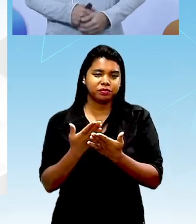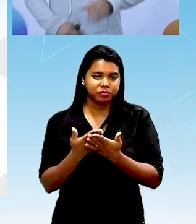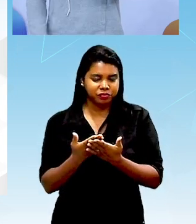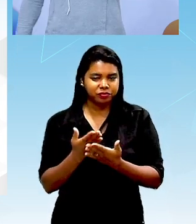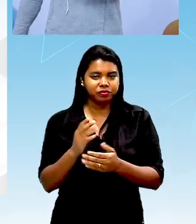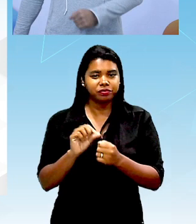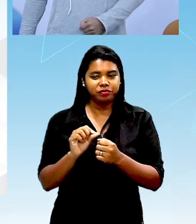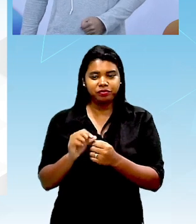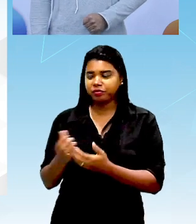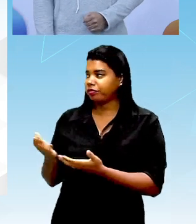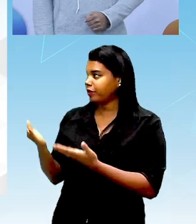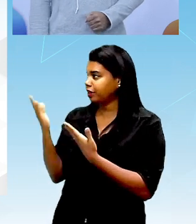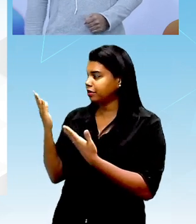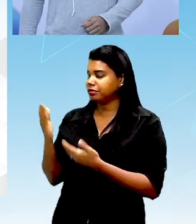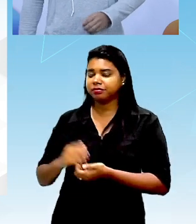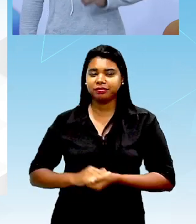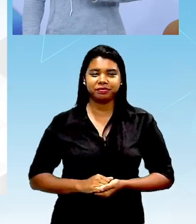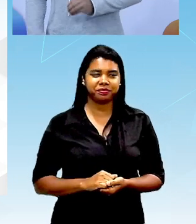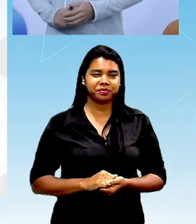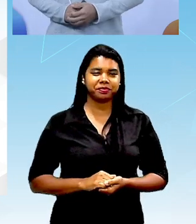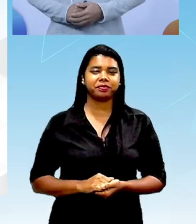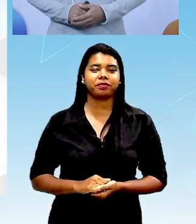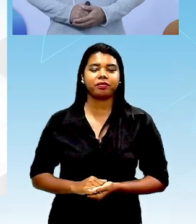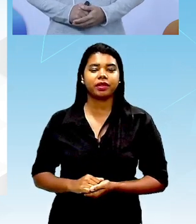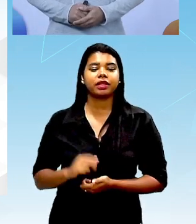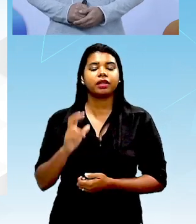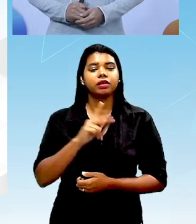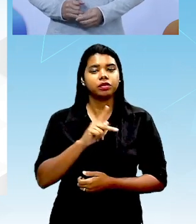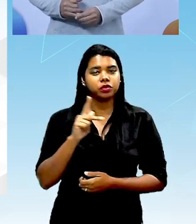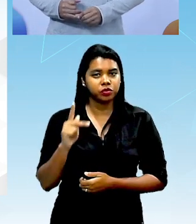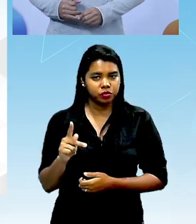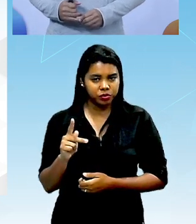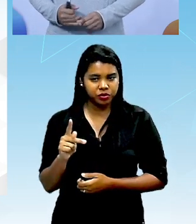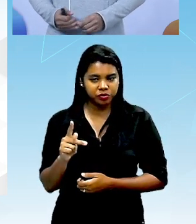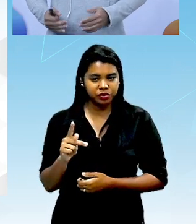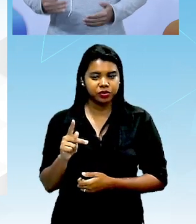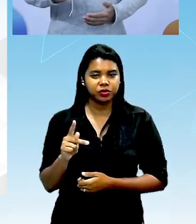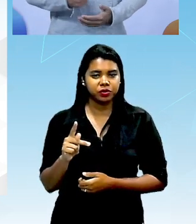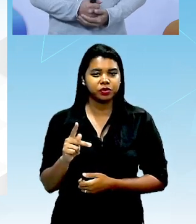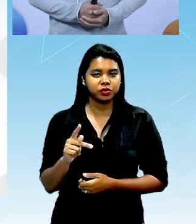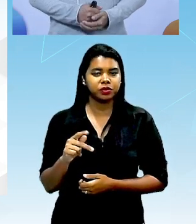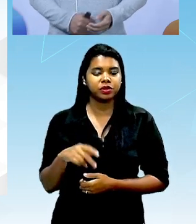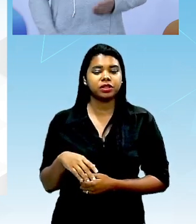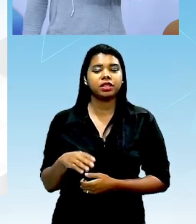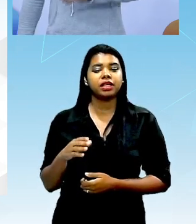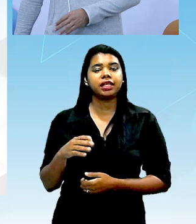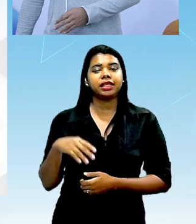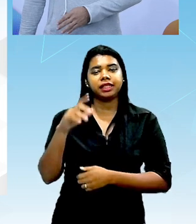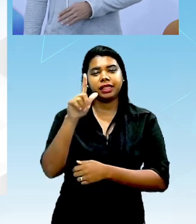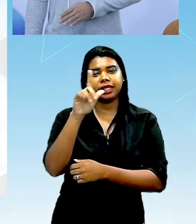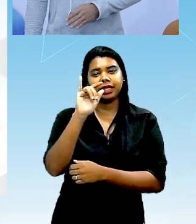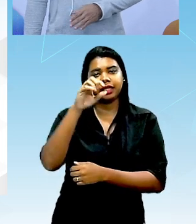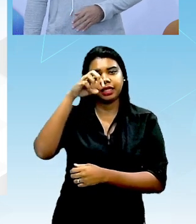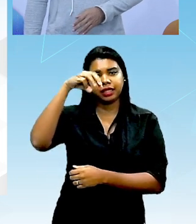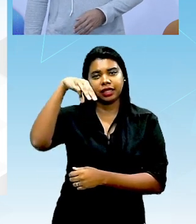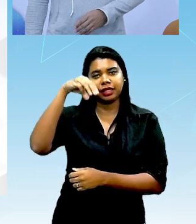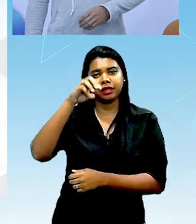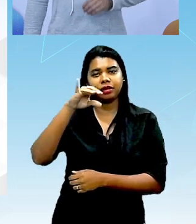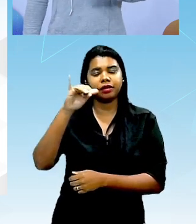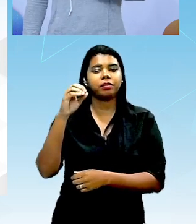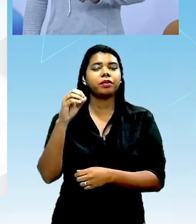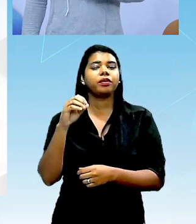fazem isso, eu vou te falar quem são, tá? Os professores lá do município de Limoeiro fazem isso